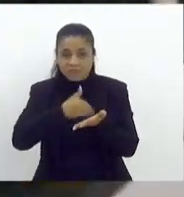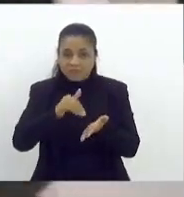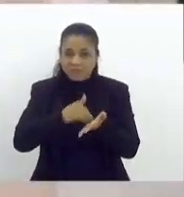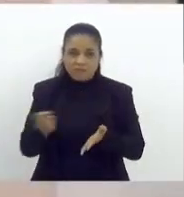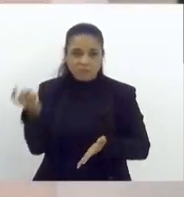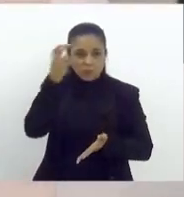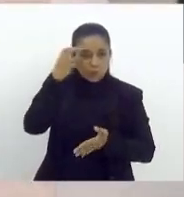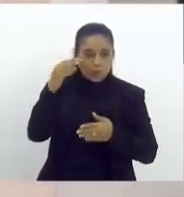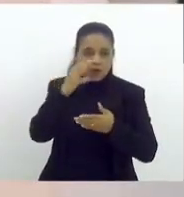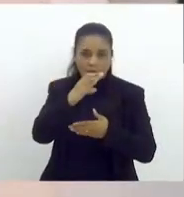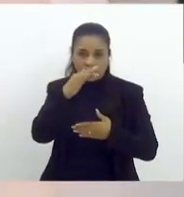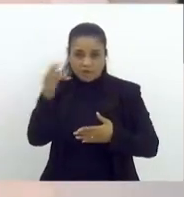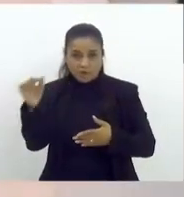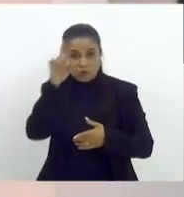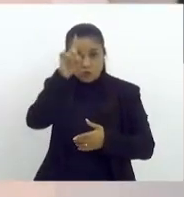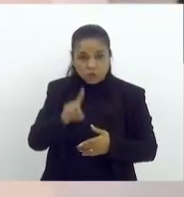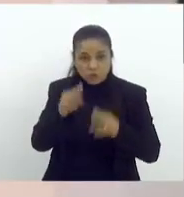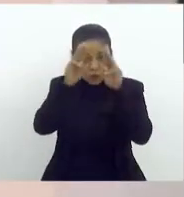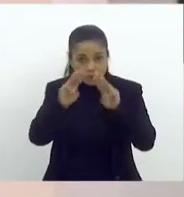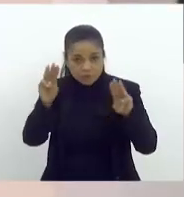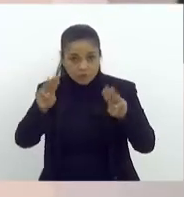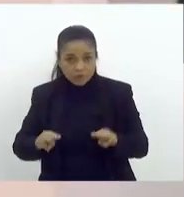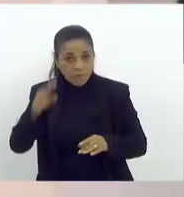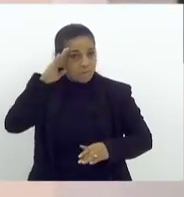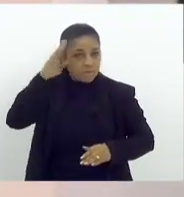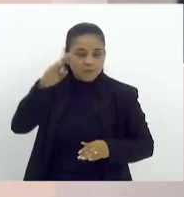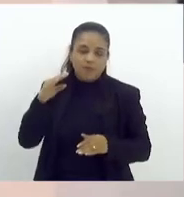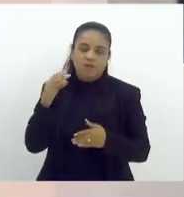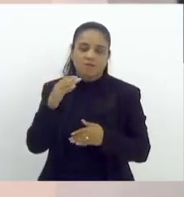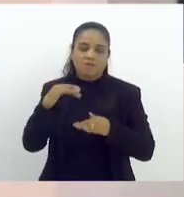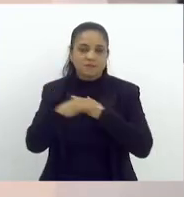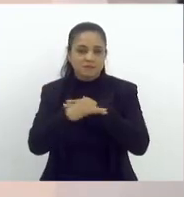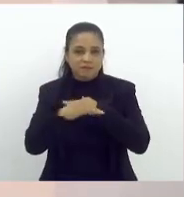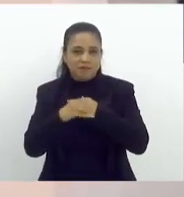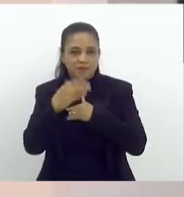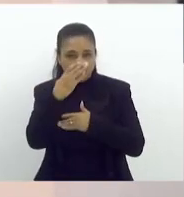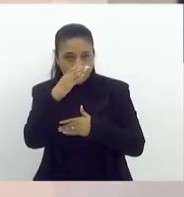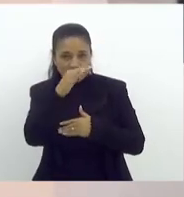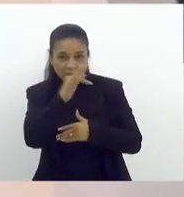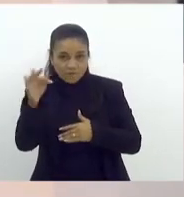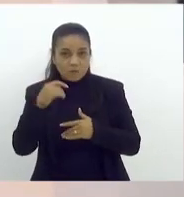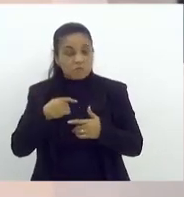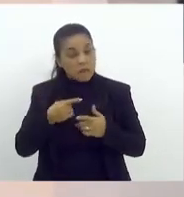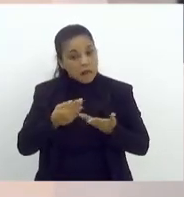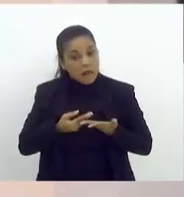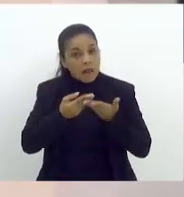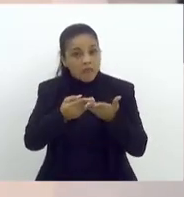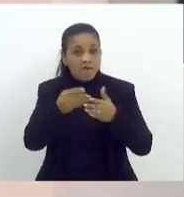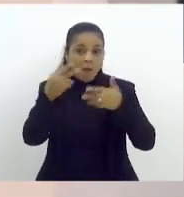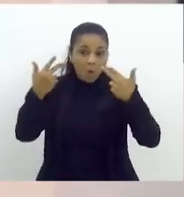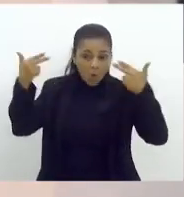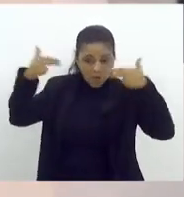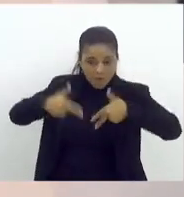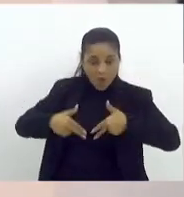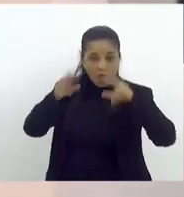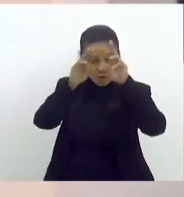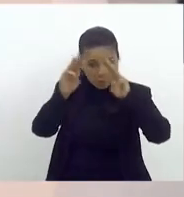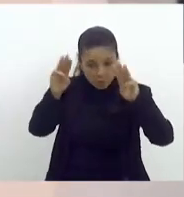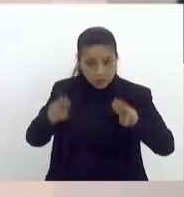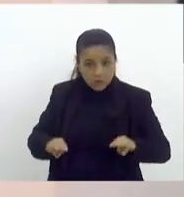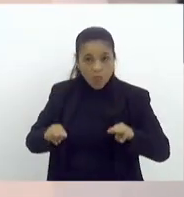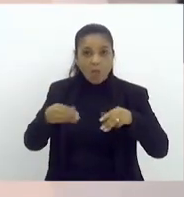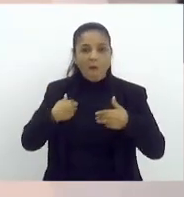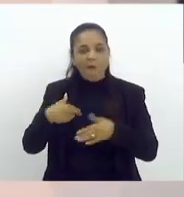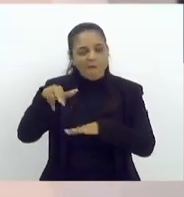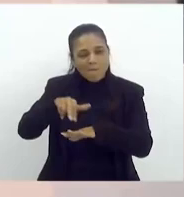Cultura de Cabo Frio sou diretora de um museu principal museu da cidade e o nosso trabalho é levar o Hip Hop para o museu saca levar o